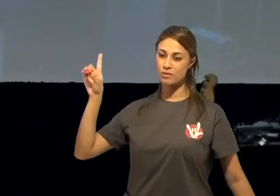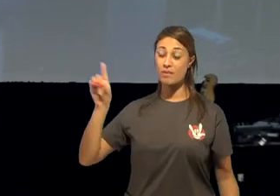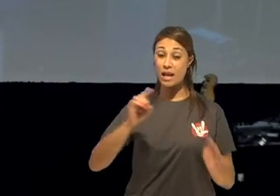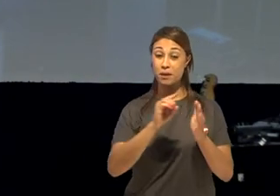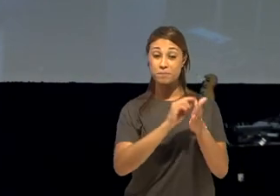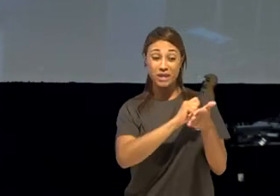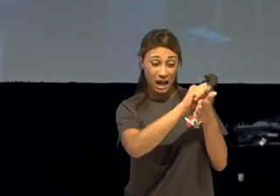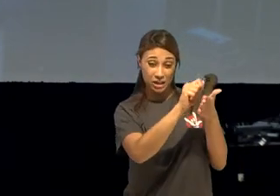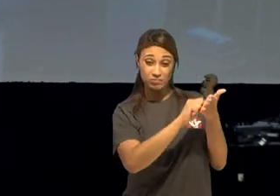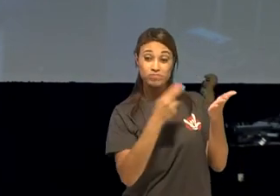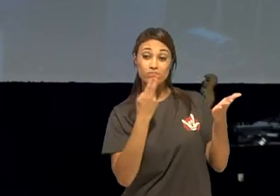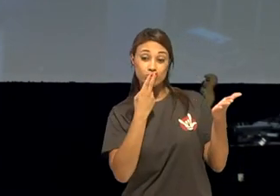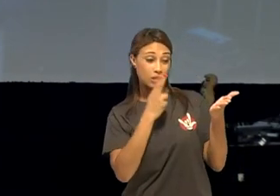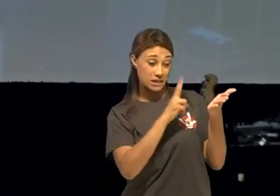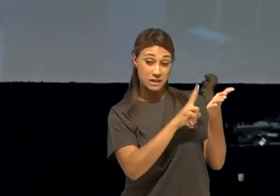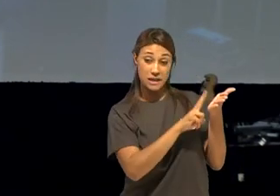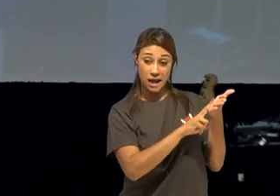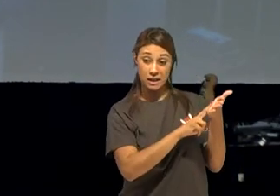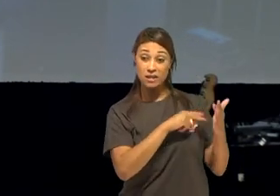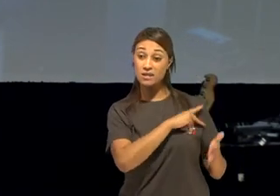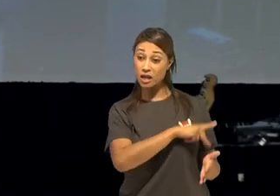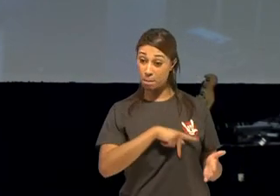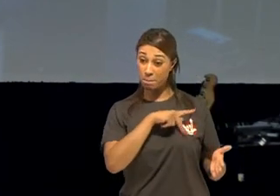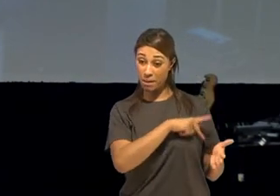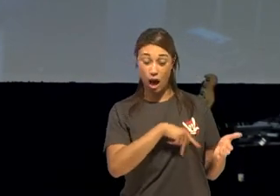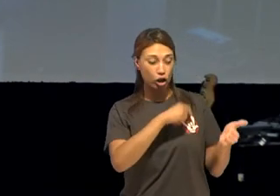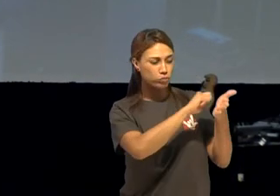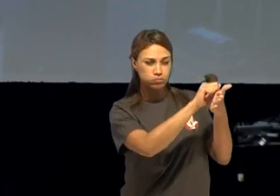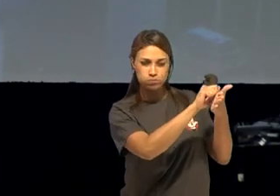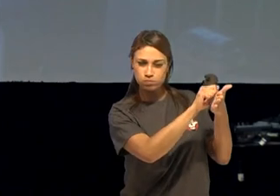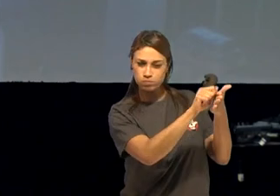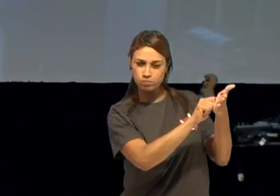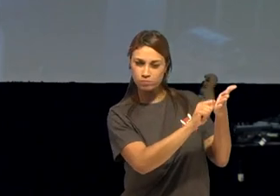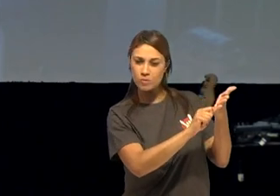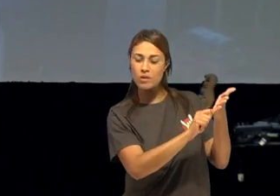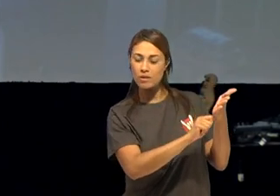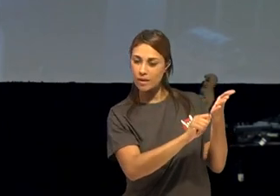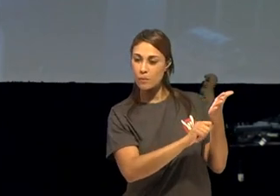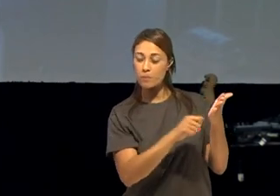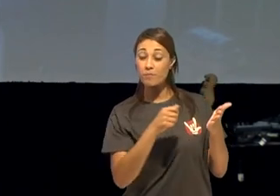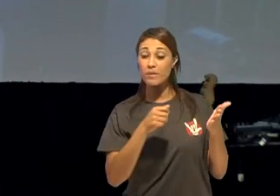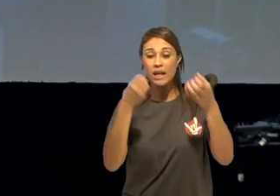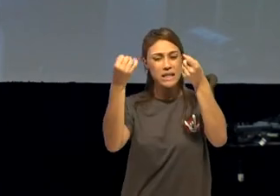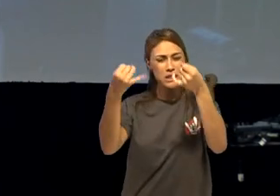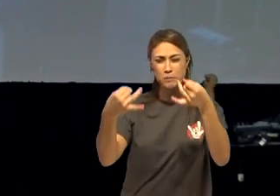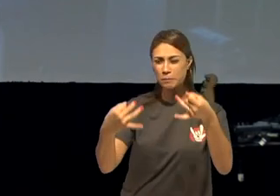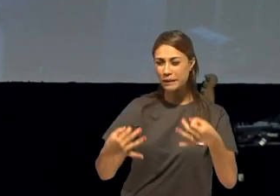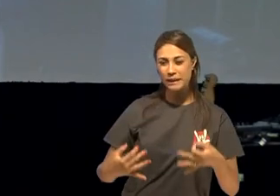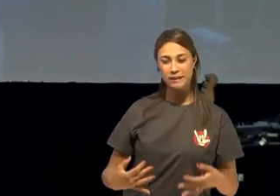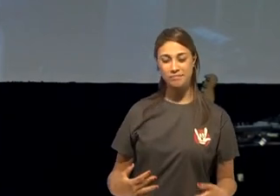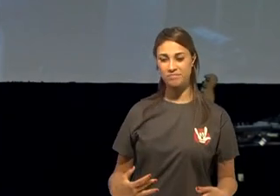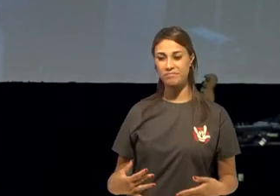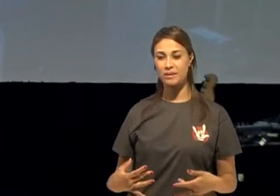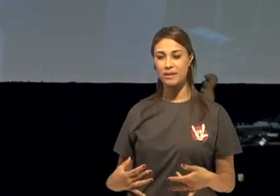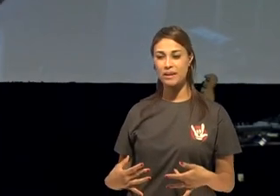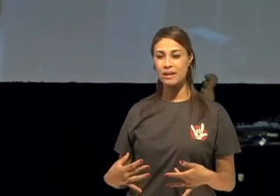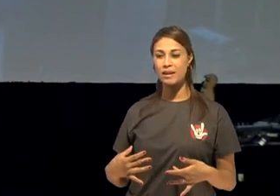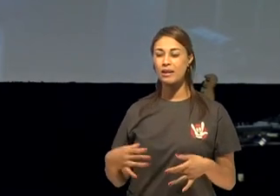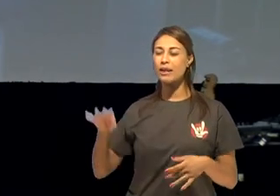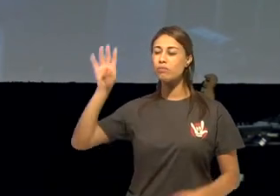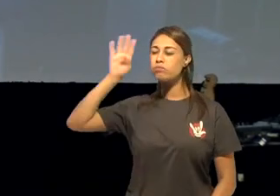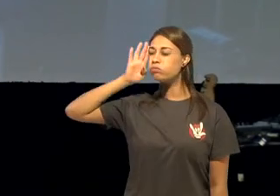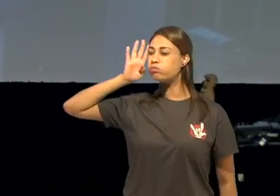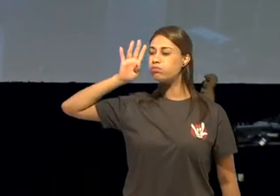gente sabe que com Deus, em Coríntios fala que ele adentrou o terceiro céu, em Gálatas ele fala que ele ficou 3 anos na